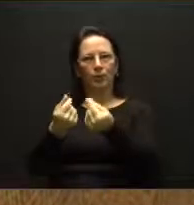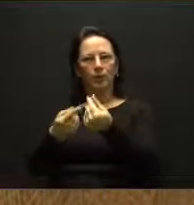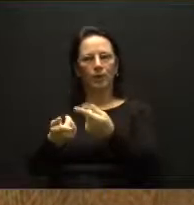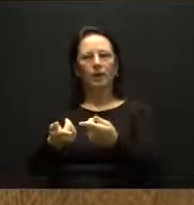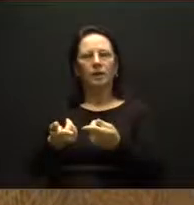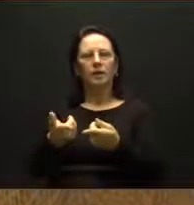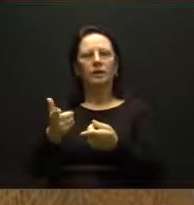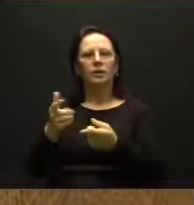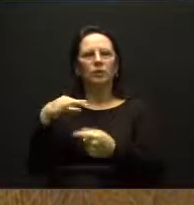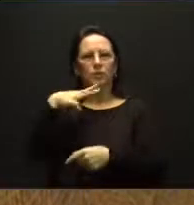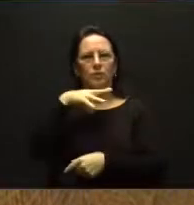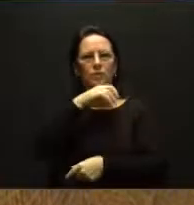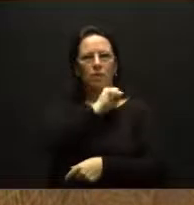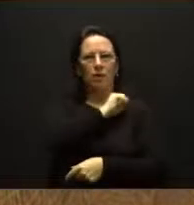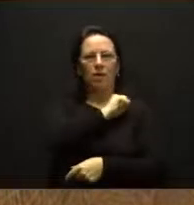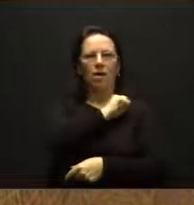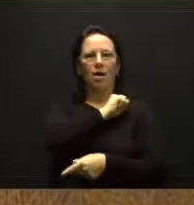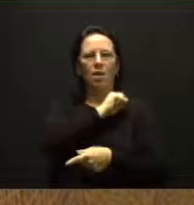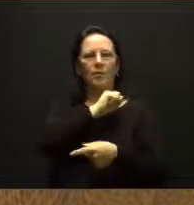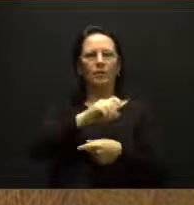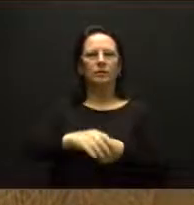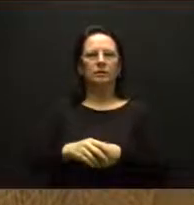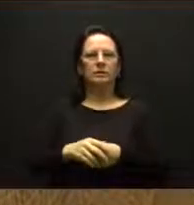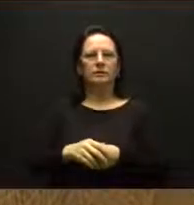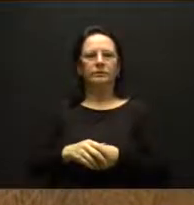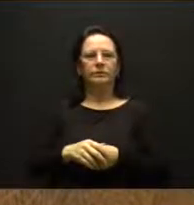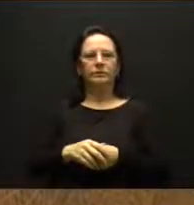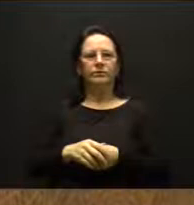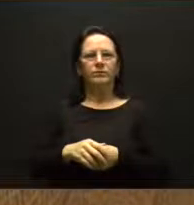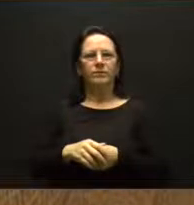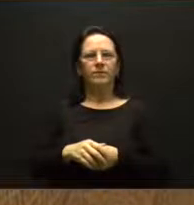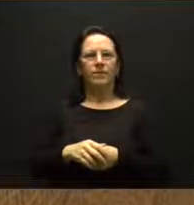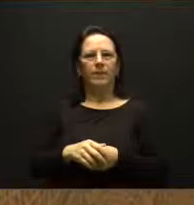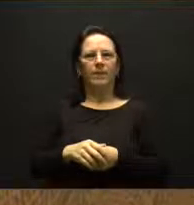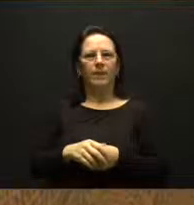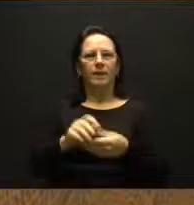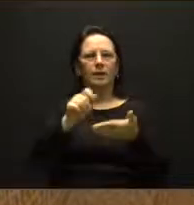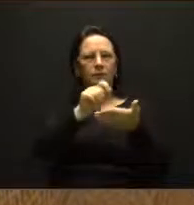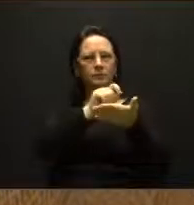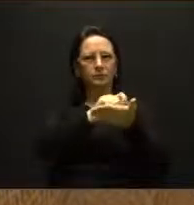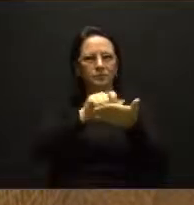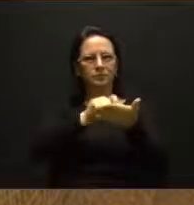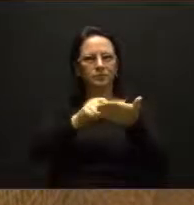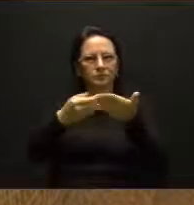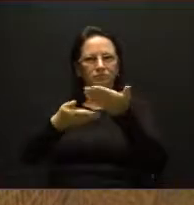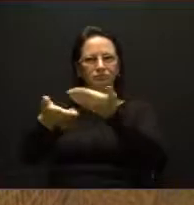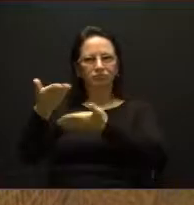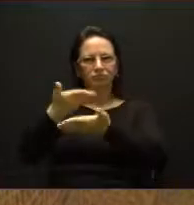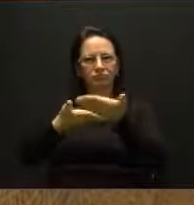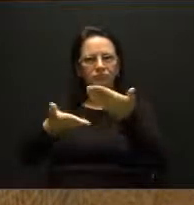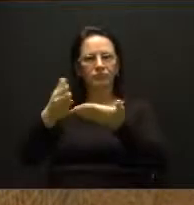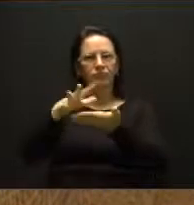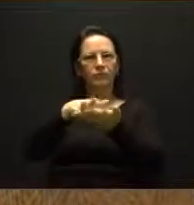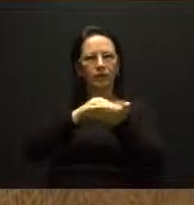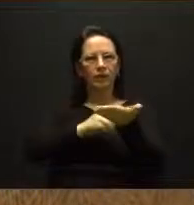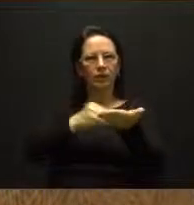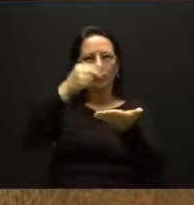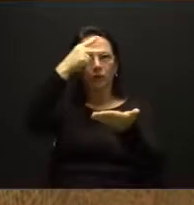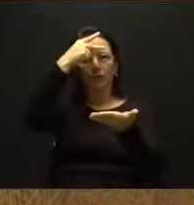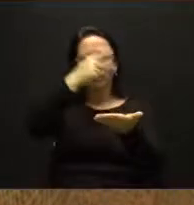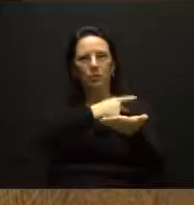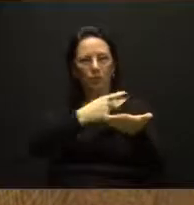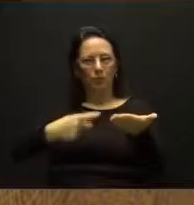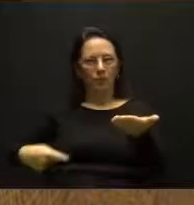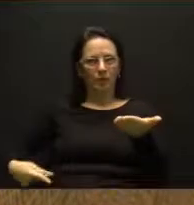seja designada sua composição os autos presente processo serão encaminhadas para que seu presidente